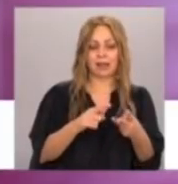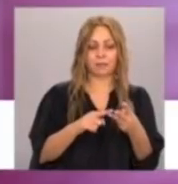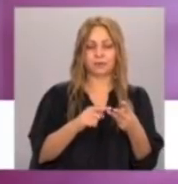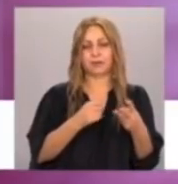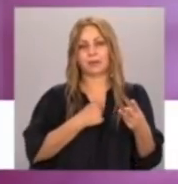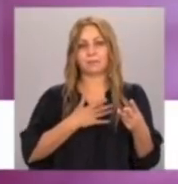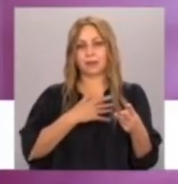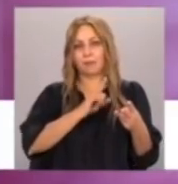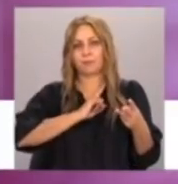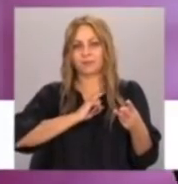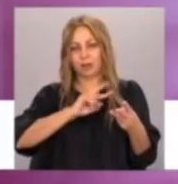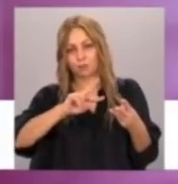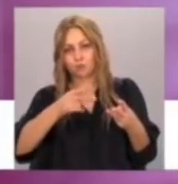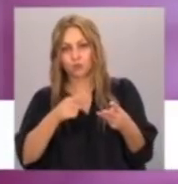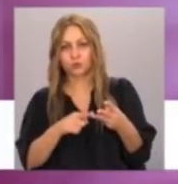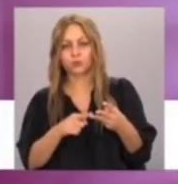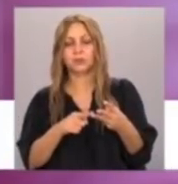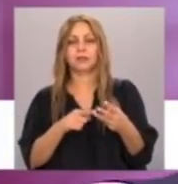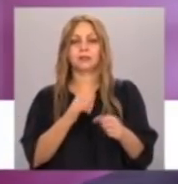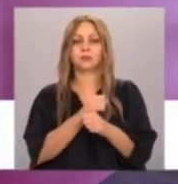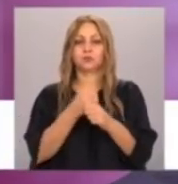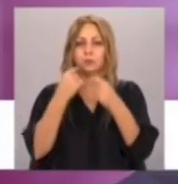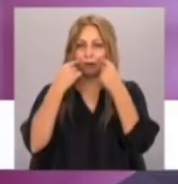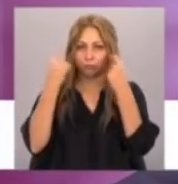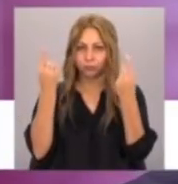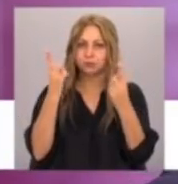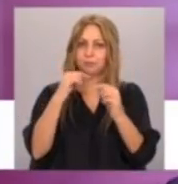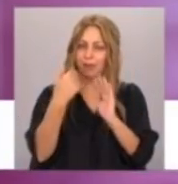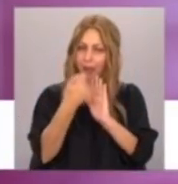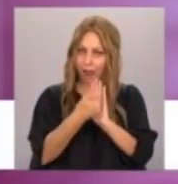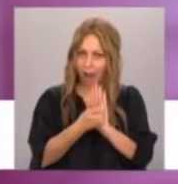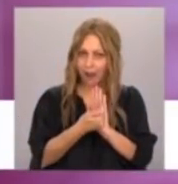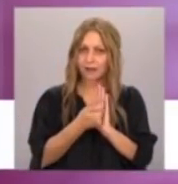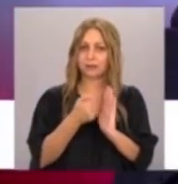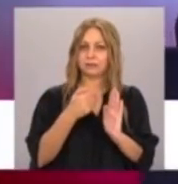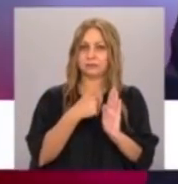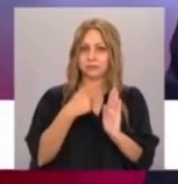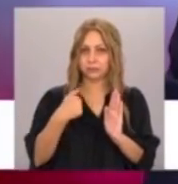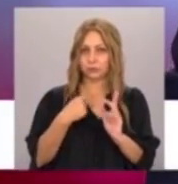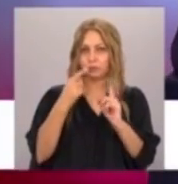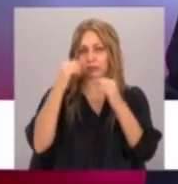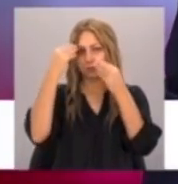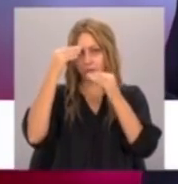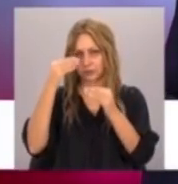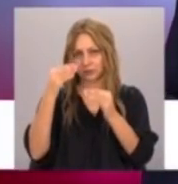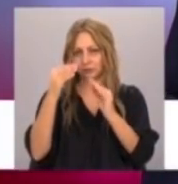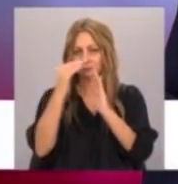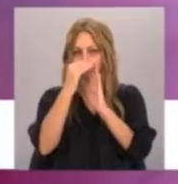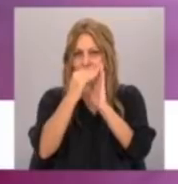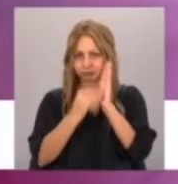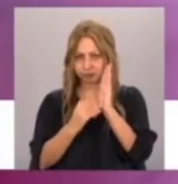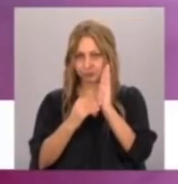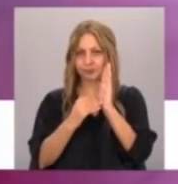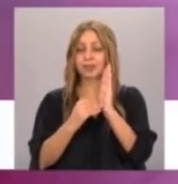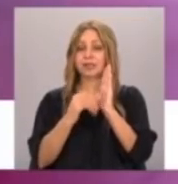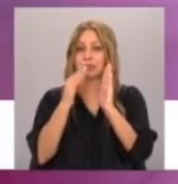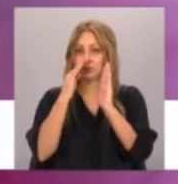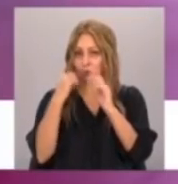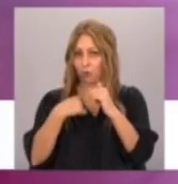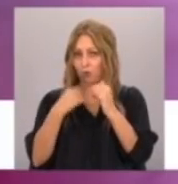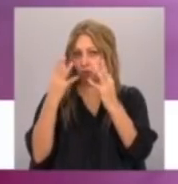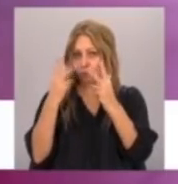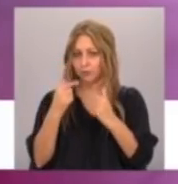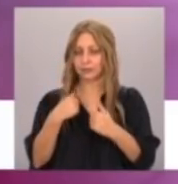e na regulação de serviços públicos Que também está no nosso problema que seja na saúde na educação é comportável se acreditamos